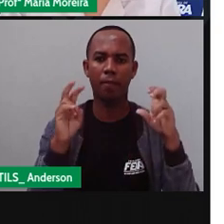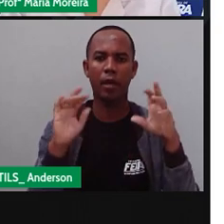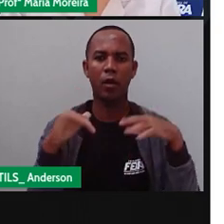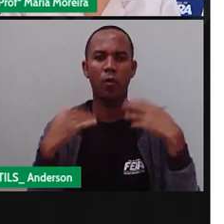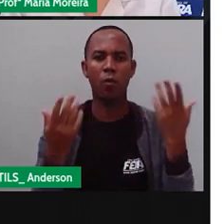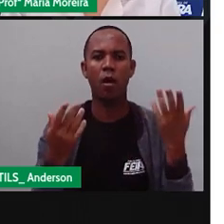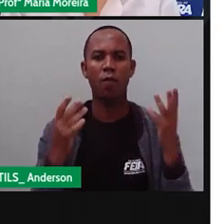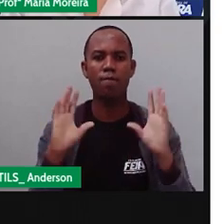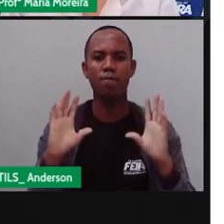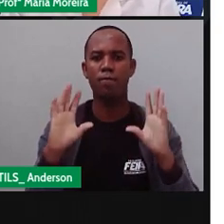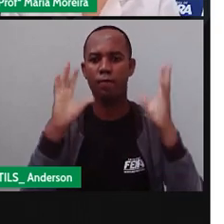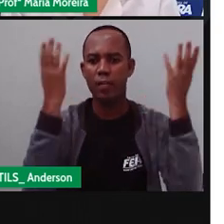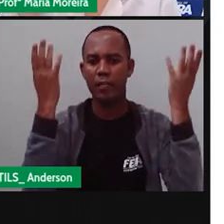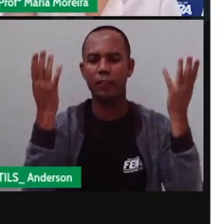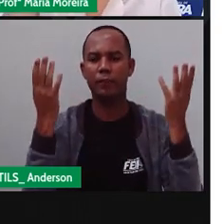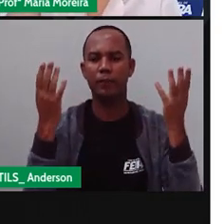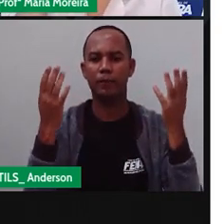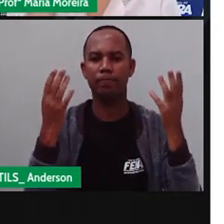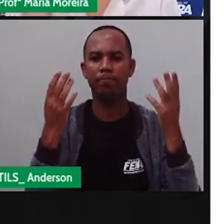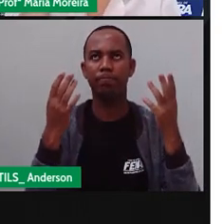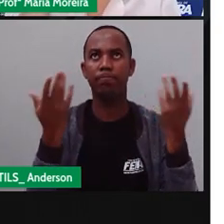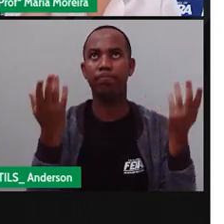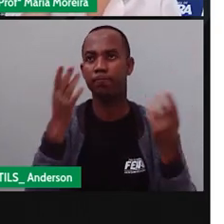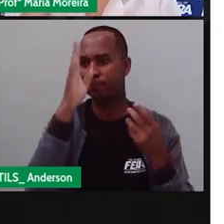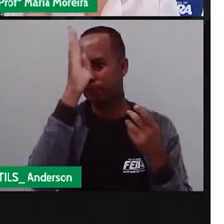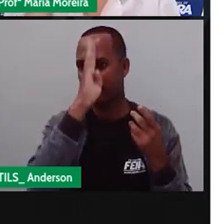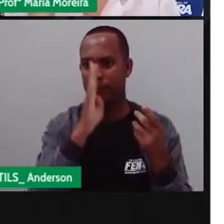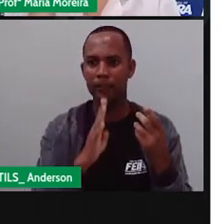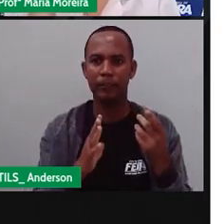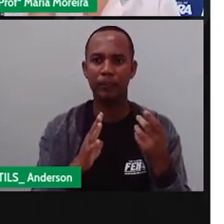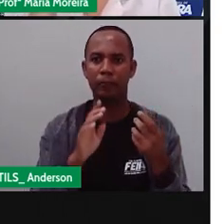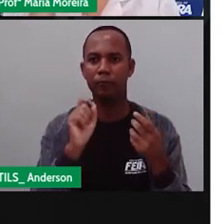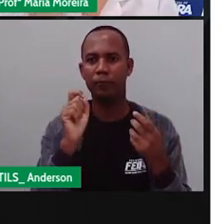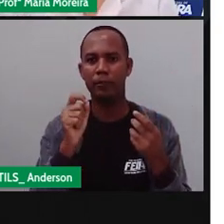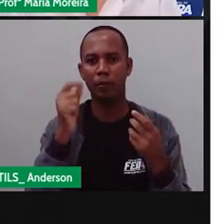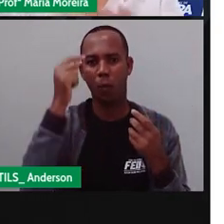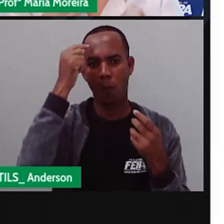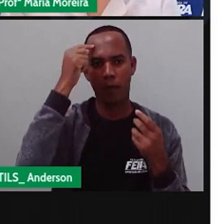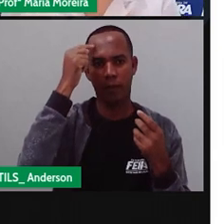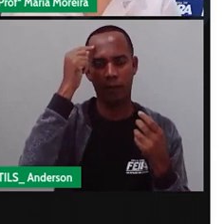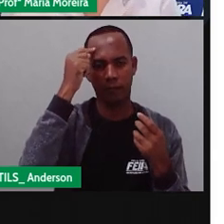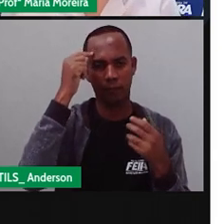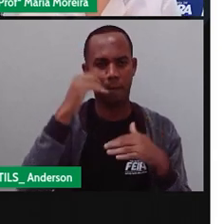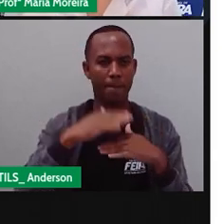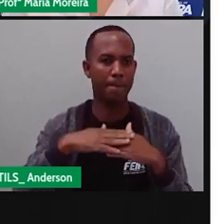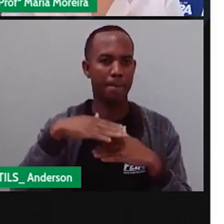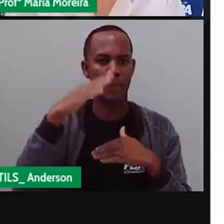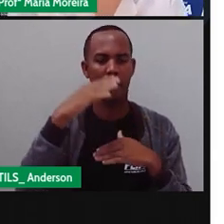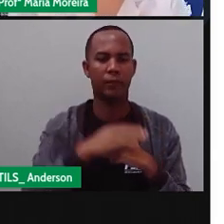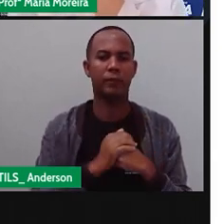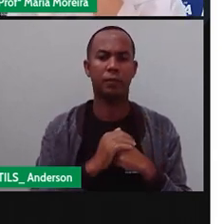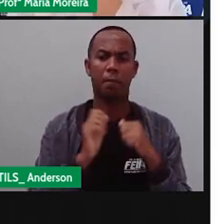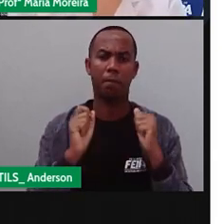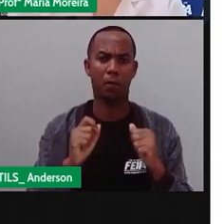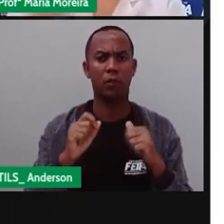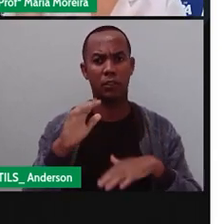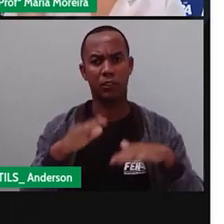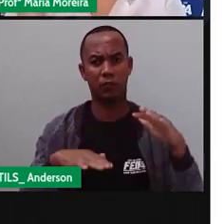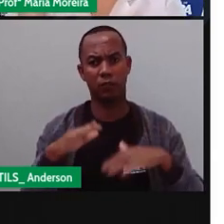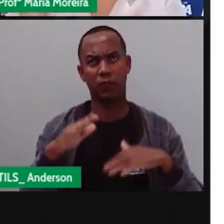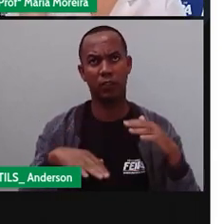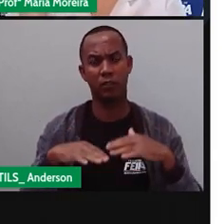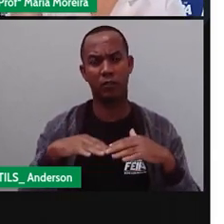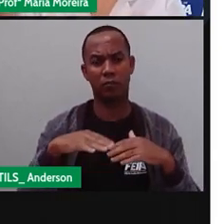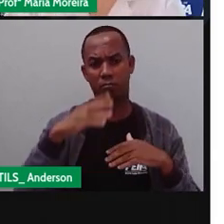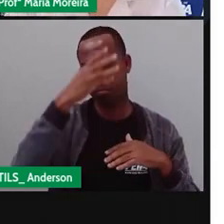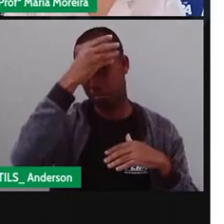festividades brasileiras. Pronto, então eu estou guardando aonde? Aqui na minha cabeça, não é isso? Por mais que eu anote, eu posso perder um caderno, mas as